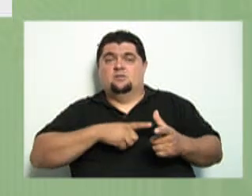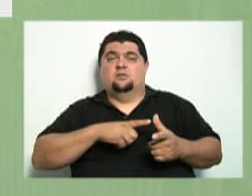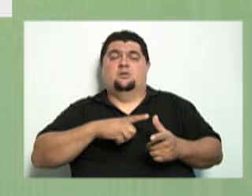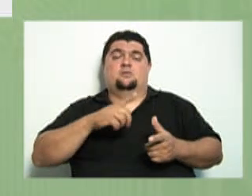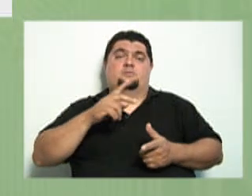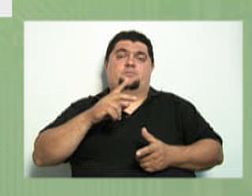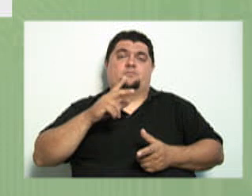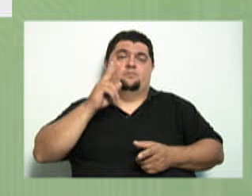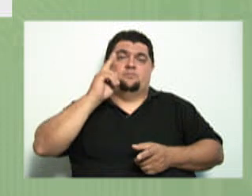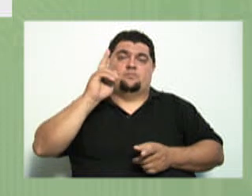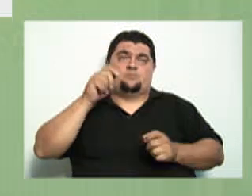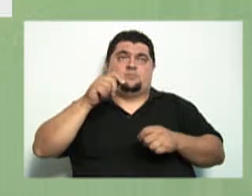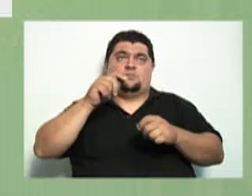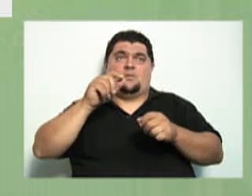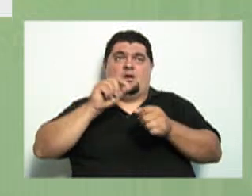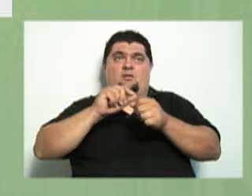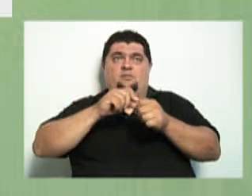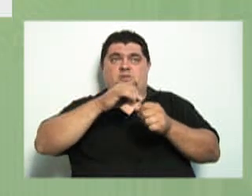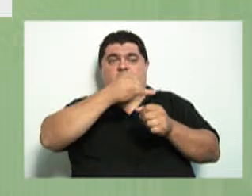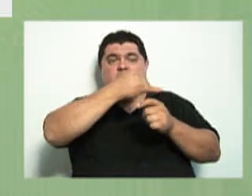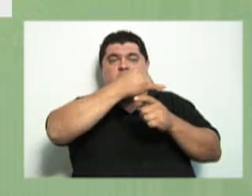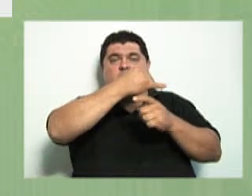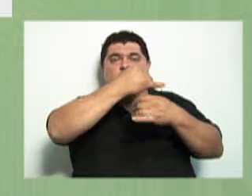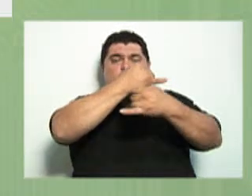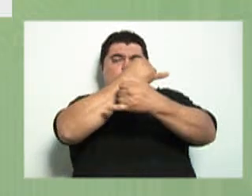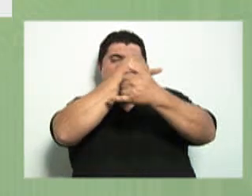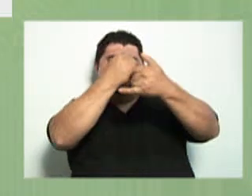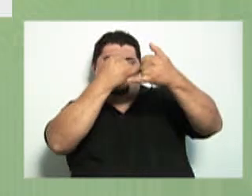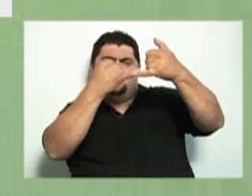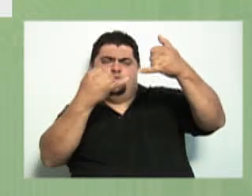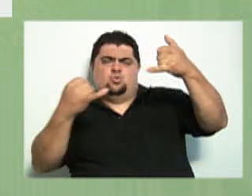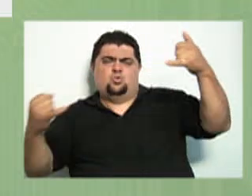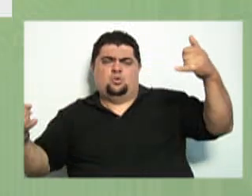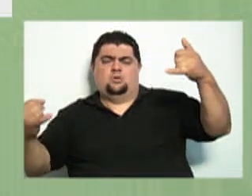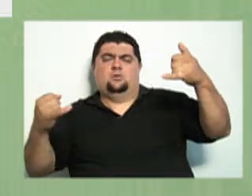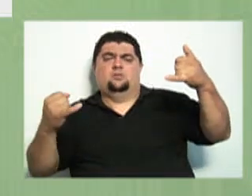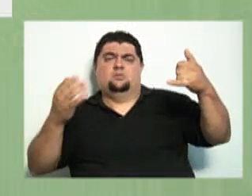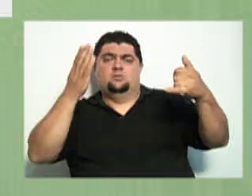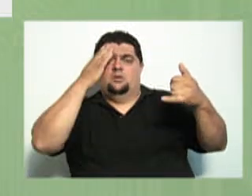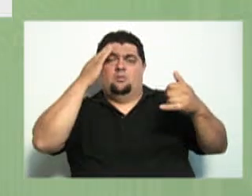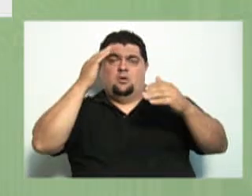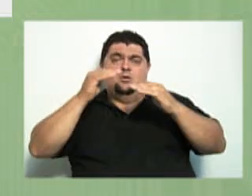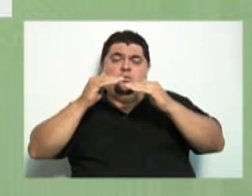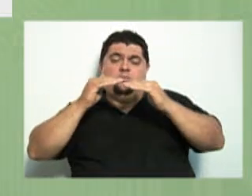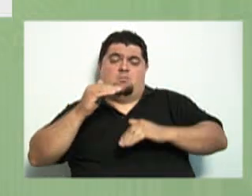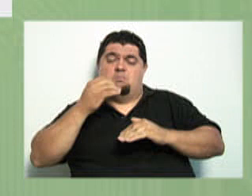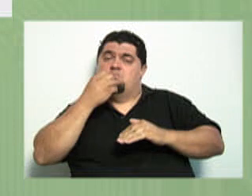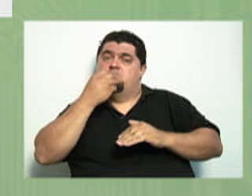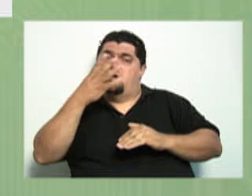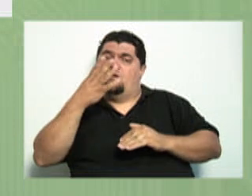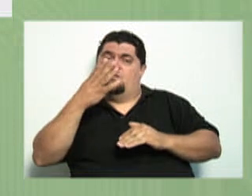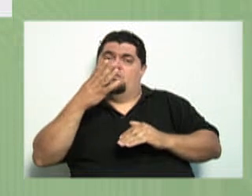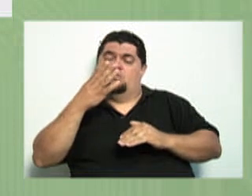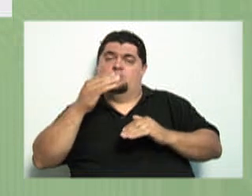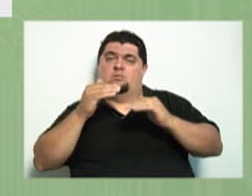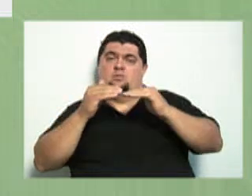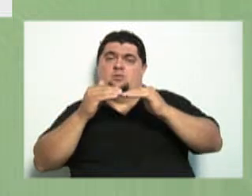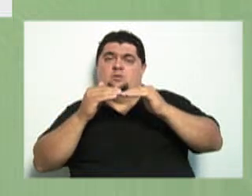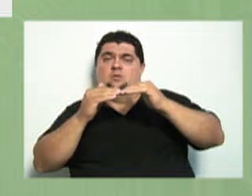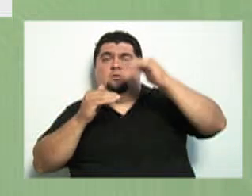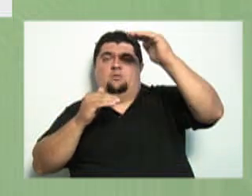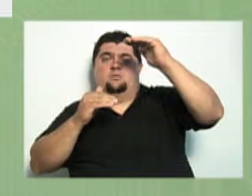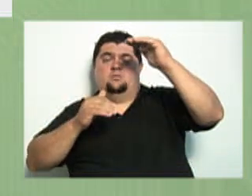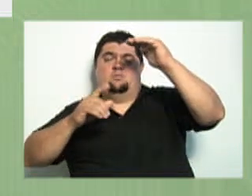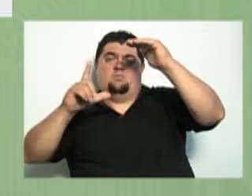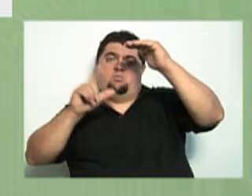pode fazer até uma linha, mais ou menos, traçando aqui, que dessa linha para baixo a gente vai ter os resultados maiores, dessa